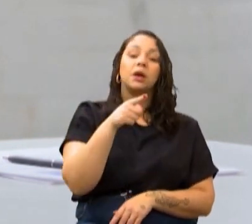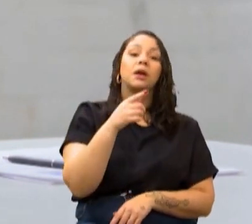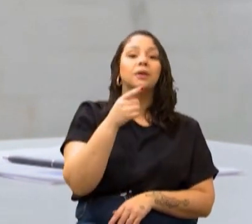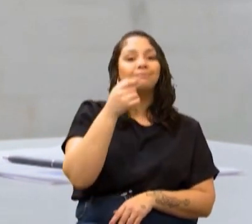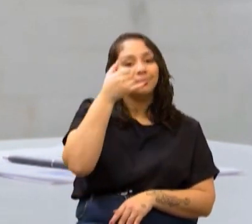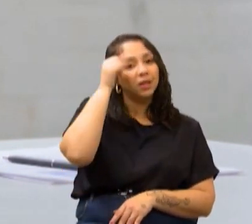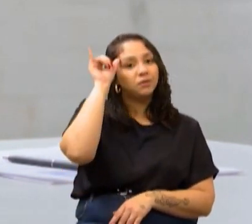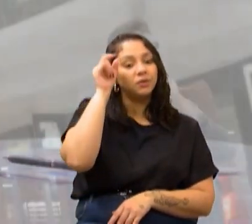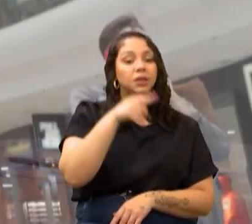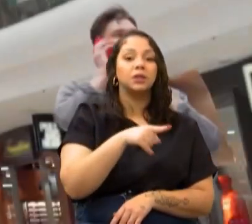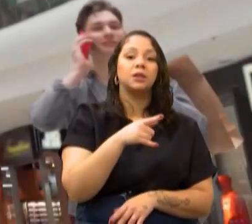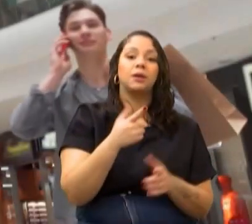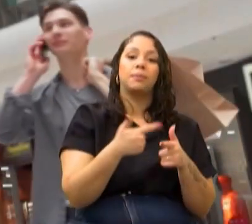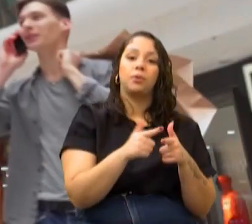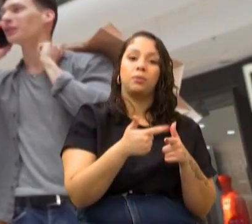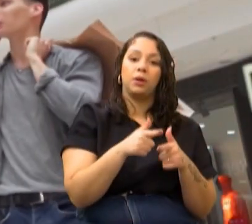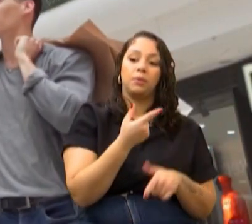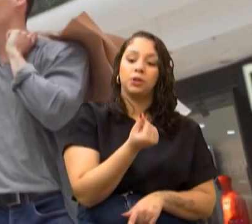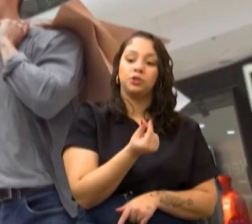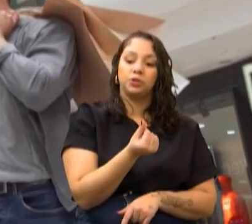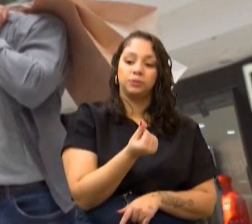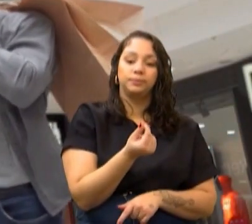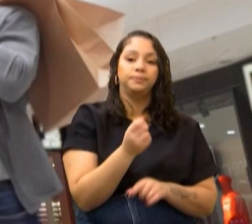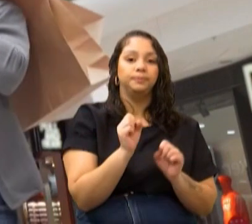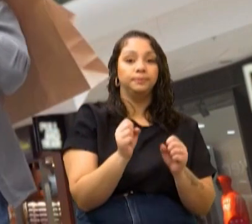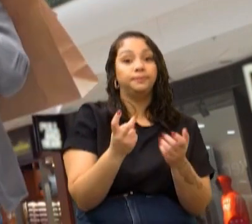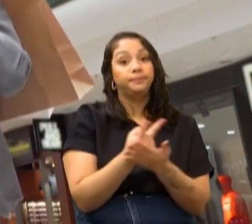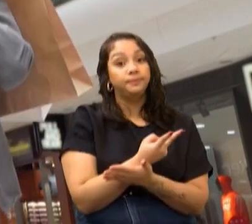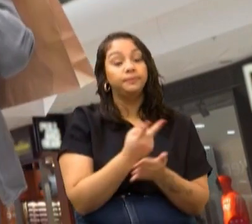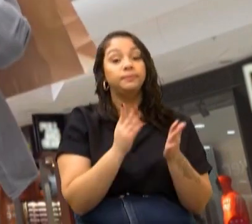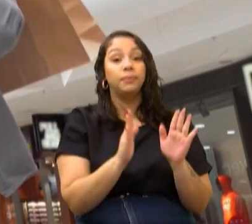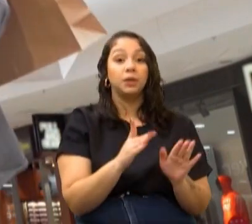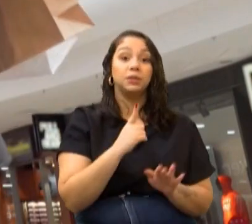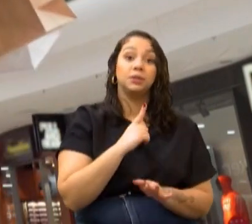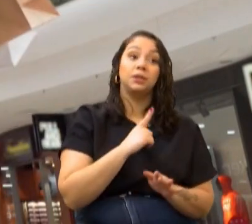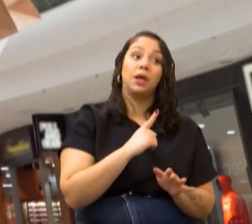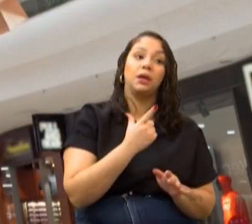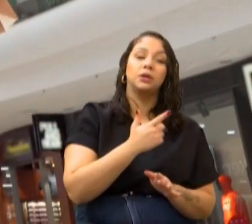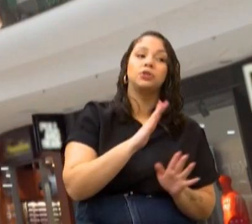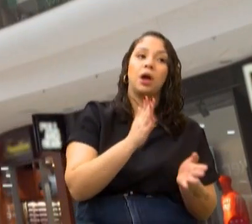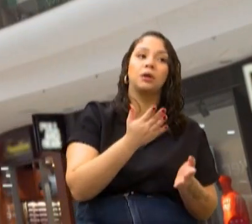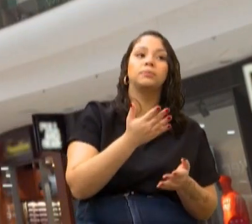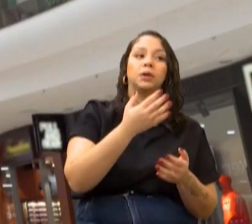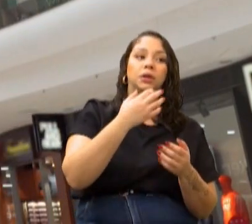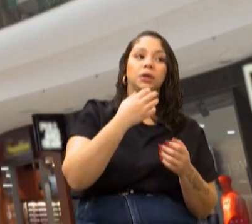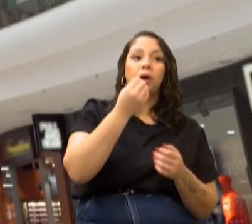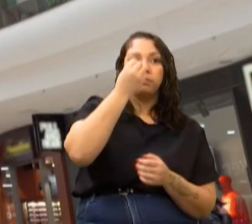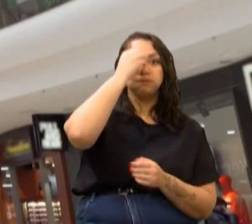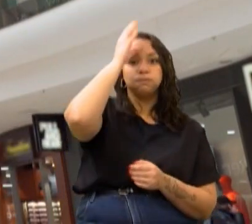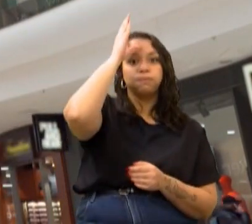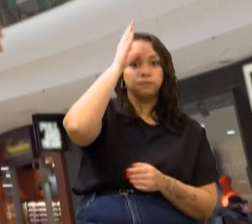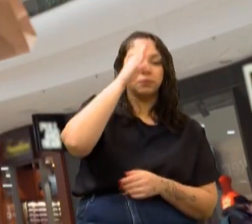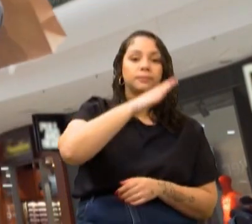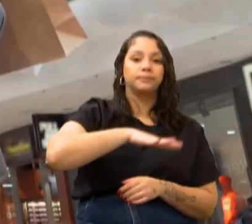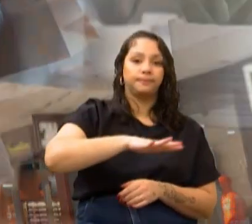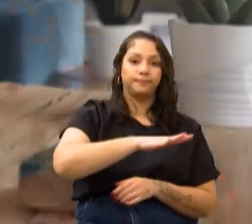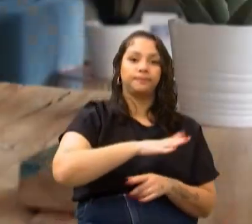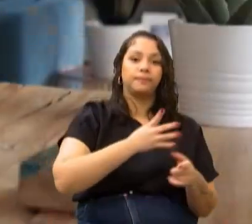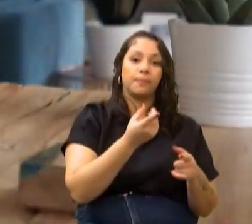ele não cai nas armadilhas do dinheiro. Pode acontecer, sem dúvida, mas ele está um pouco mais educado,